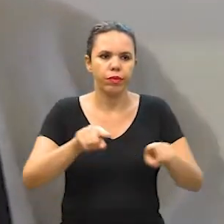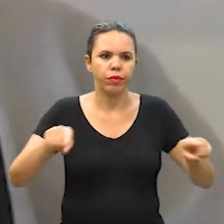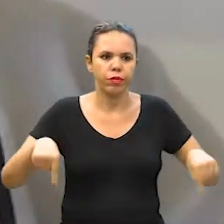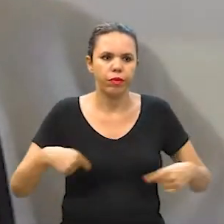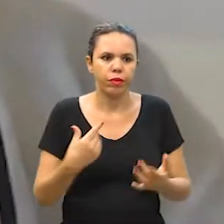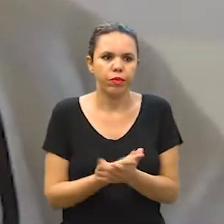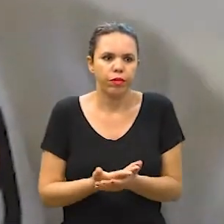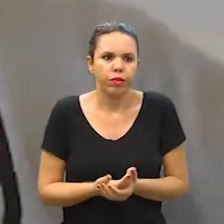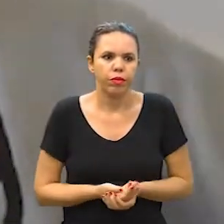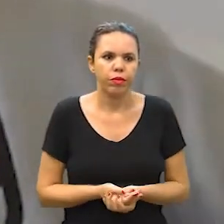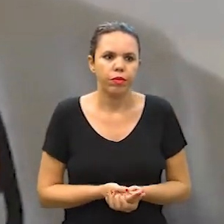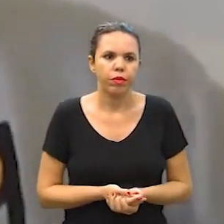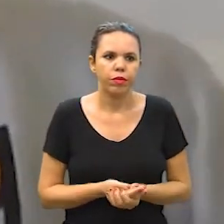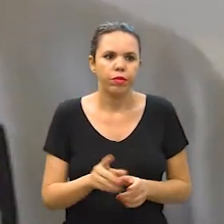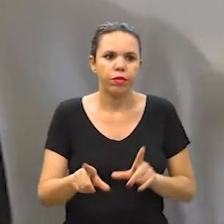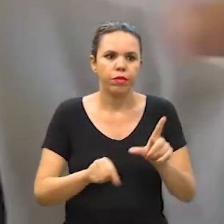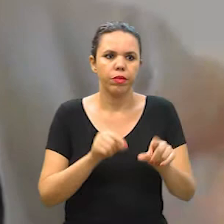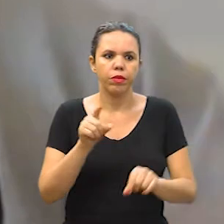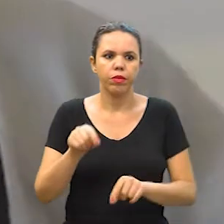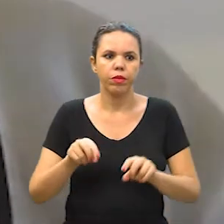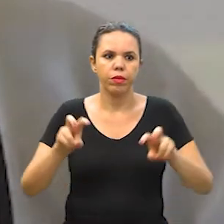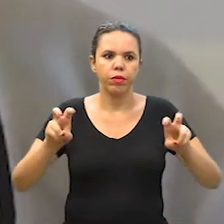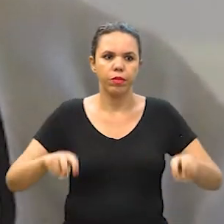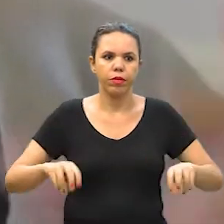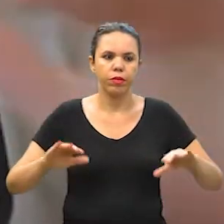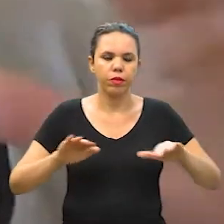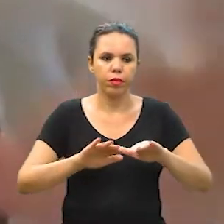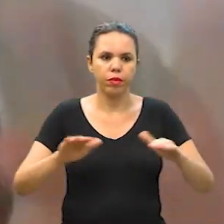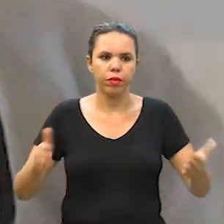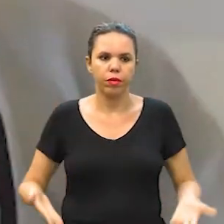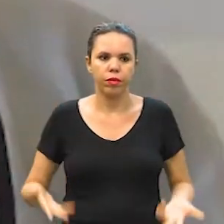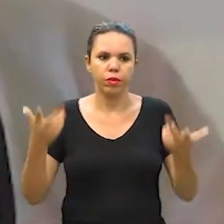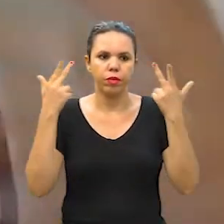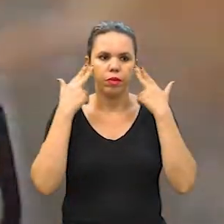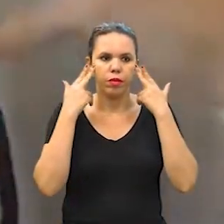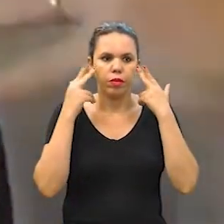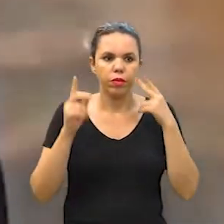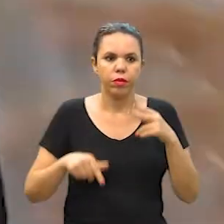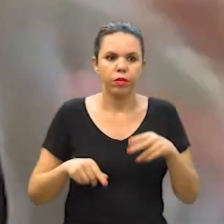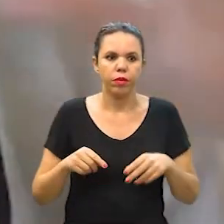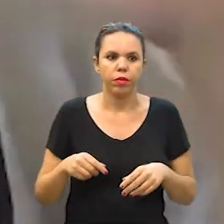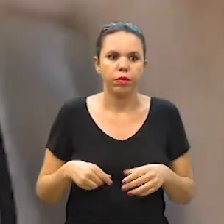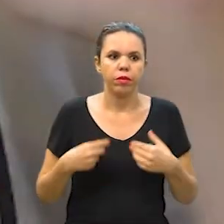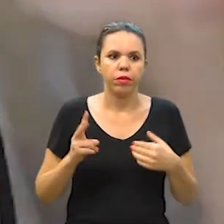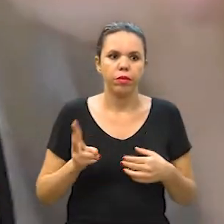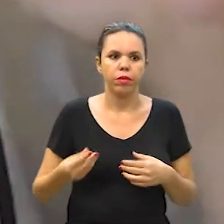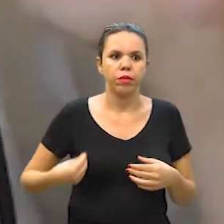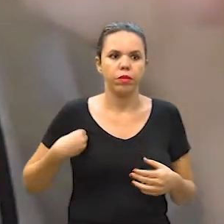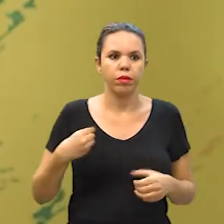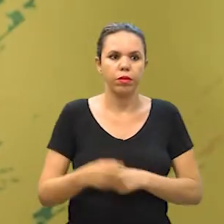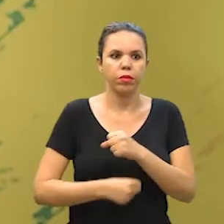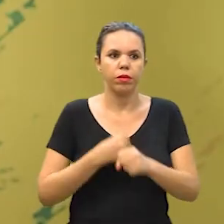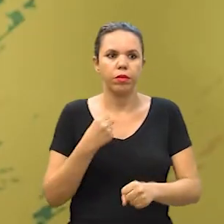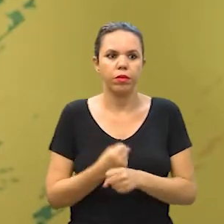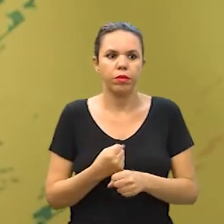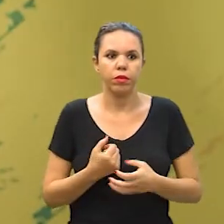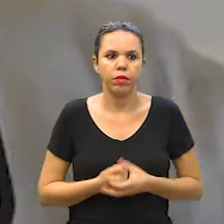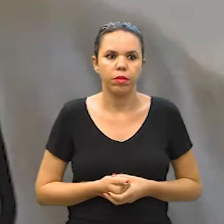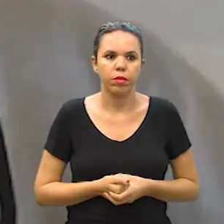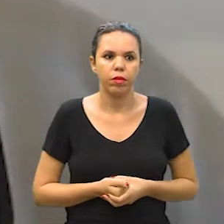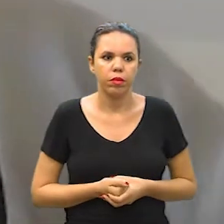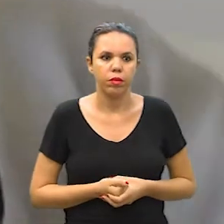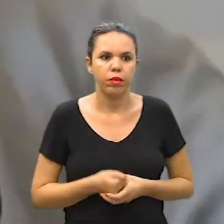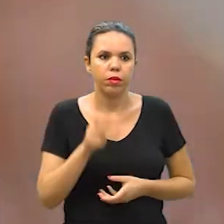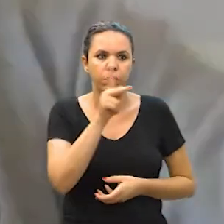sala de aula, escolhemos a carteira e, normalmente, é ali que a gente permanece o ano inteiro. Sai